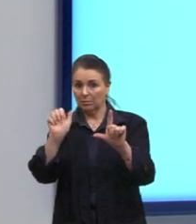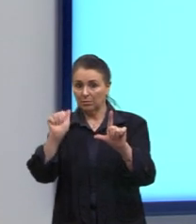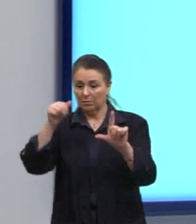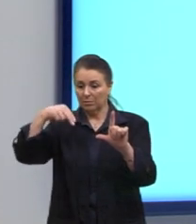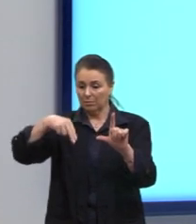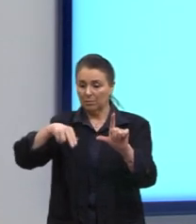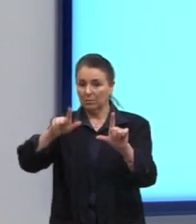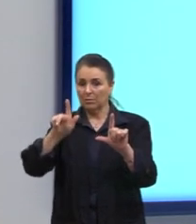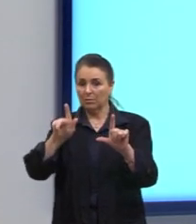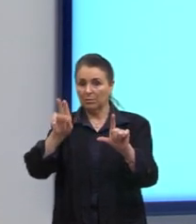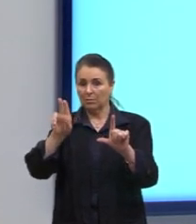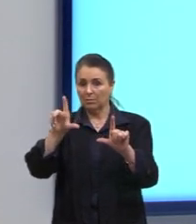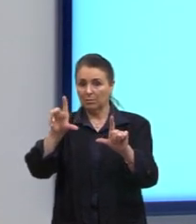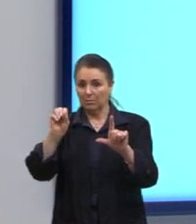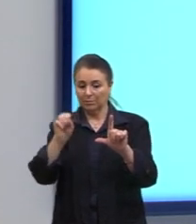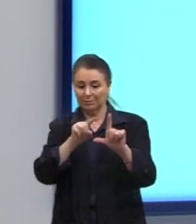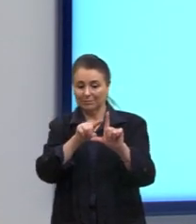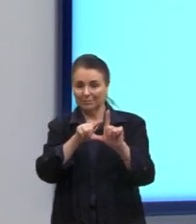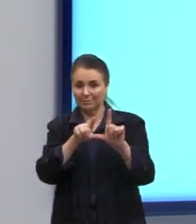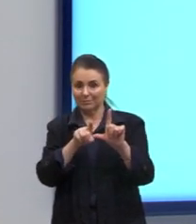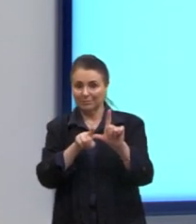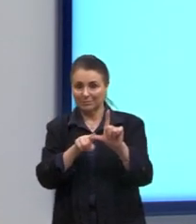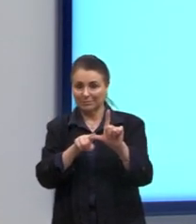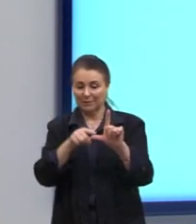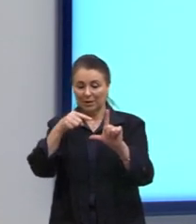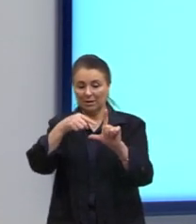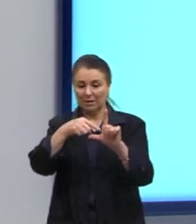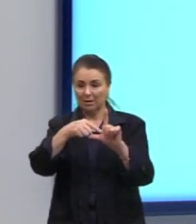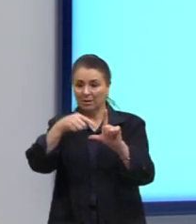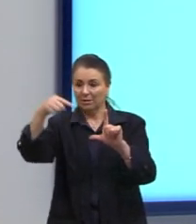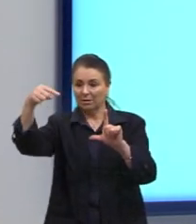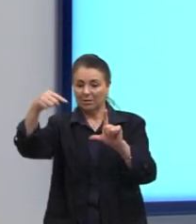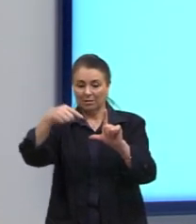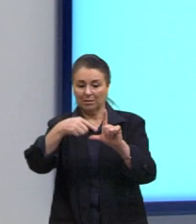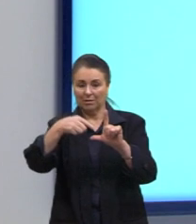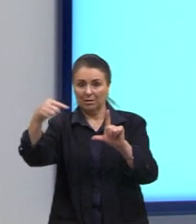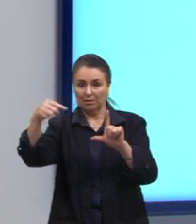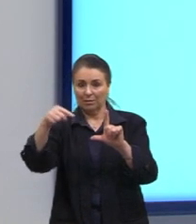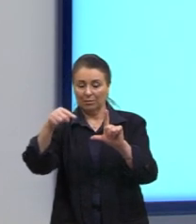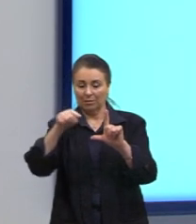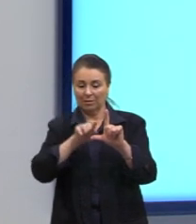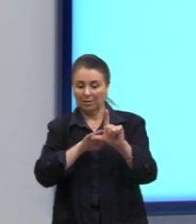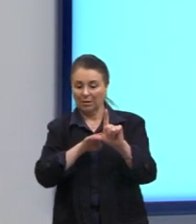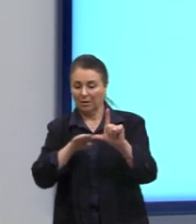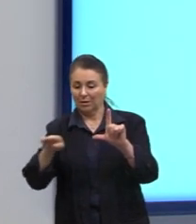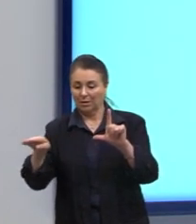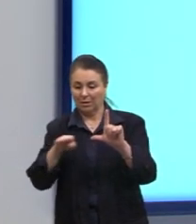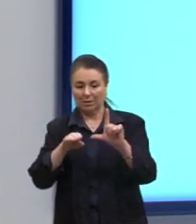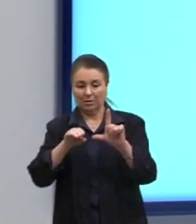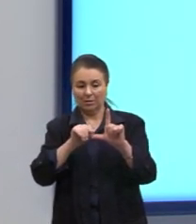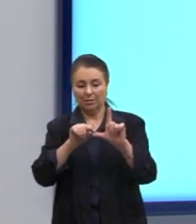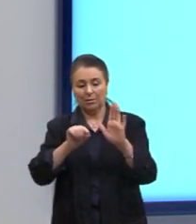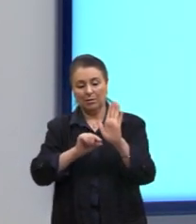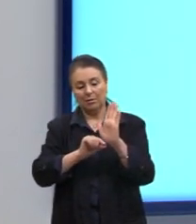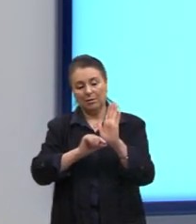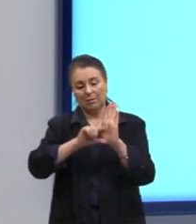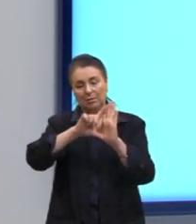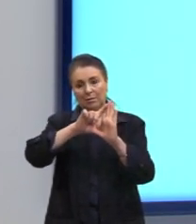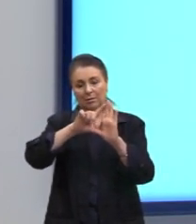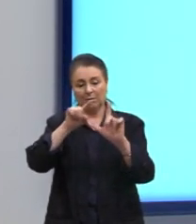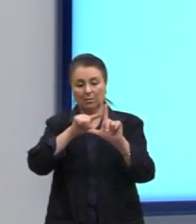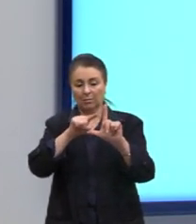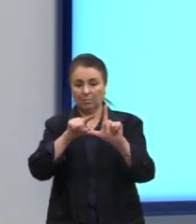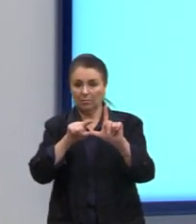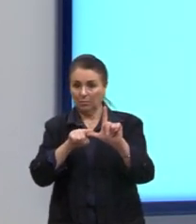e o ângulo Justamente a inclinação da reta Então se a reta é crescente o ângulo vai ter um